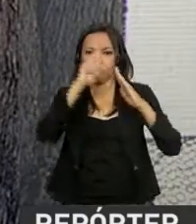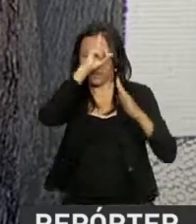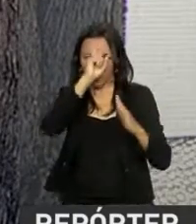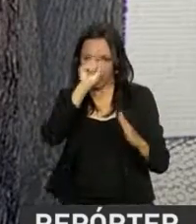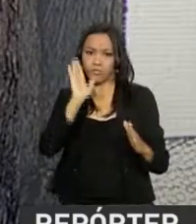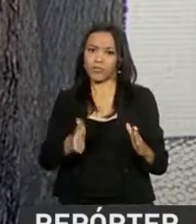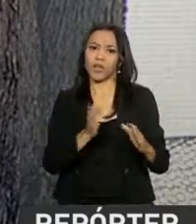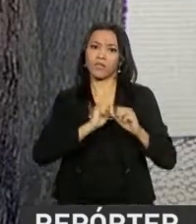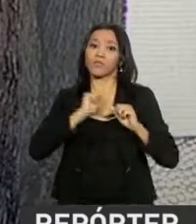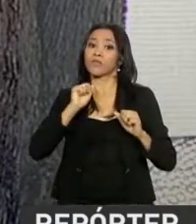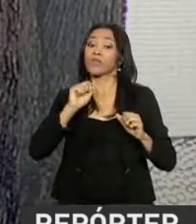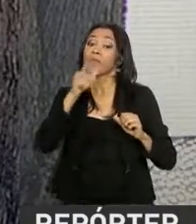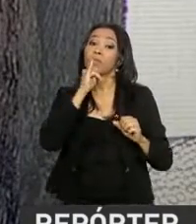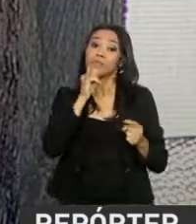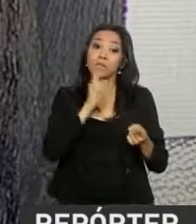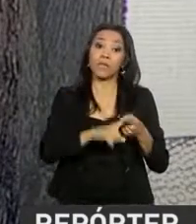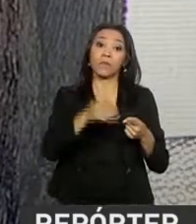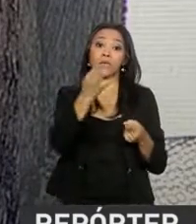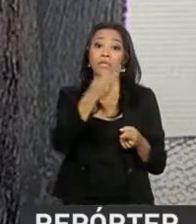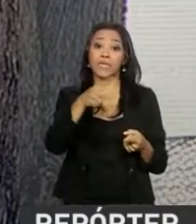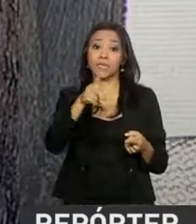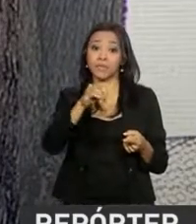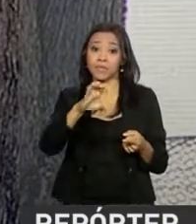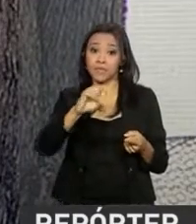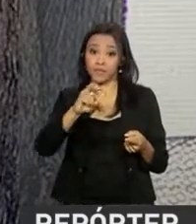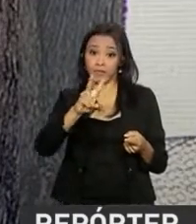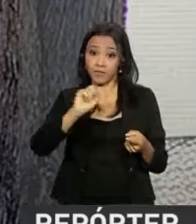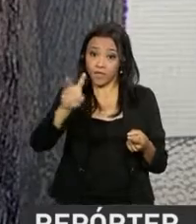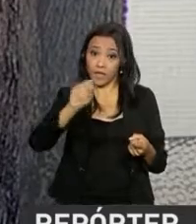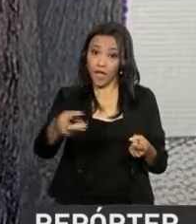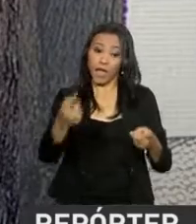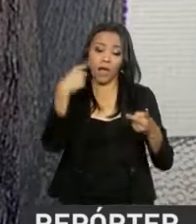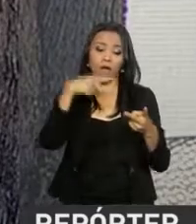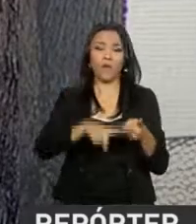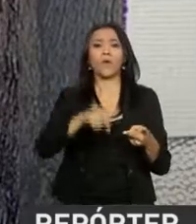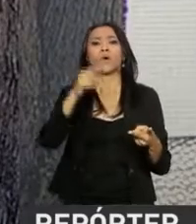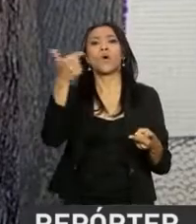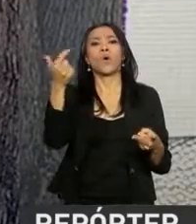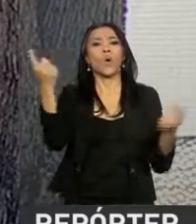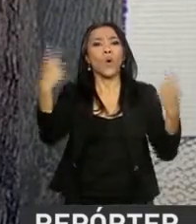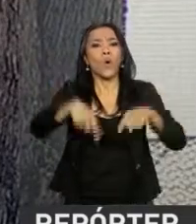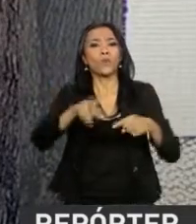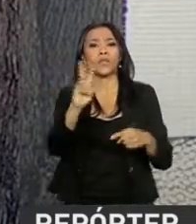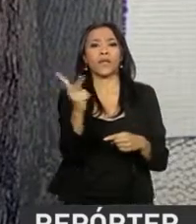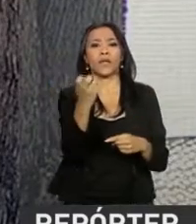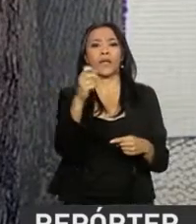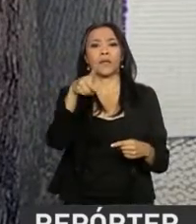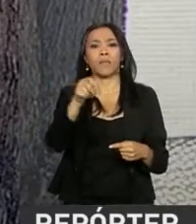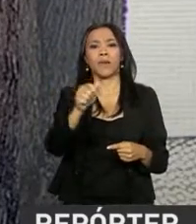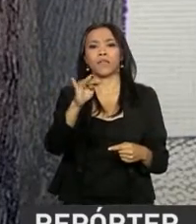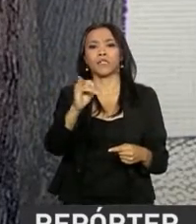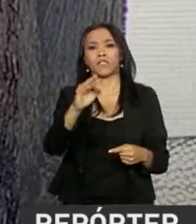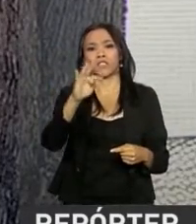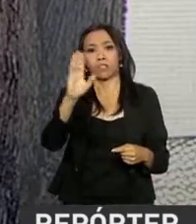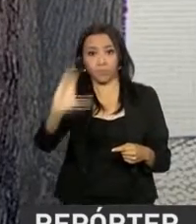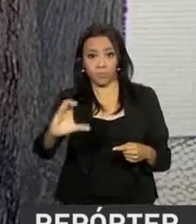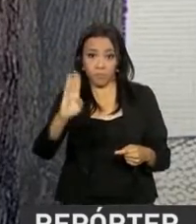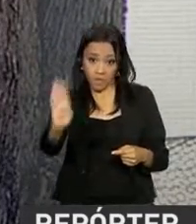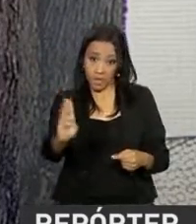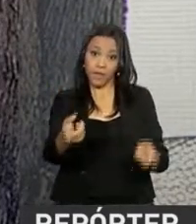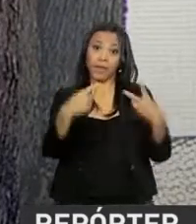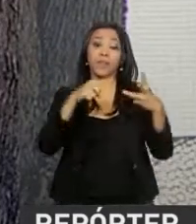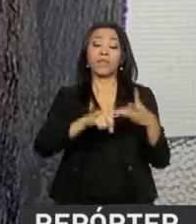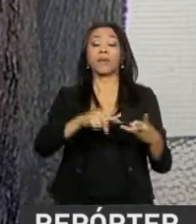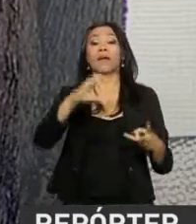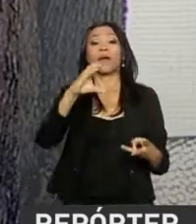Saúde, como é o caso da tríplice viral, da dupla adulto, da vacina contra hepatite B e da vacina contra HPV.